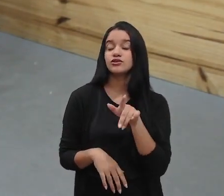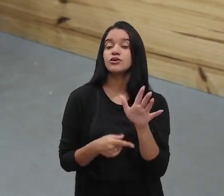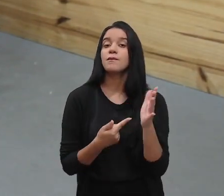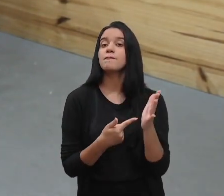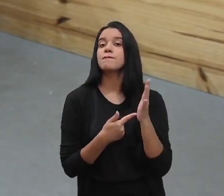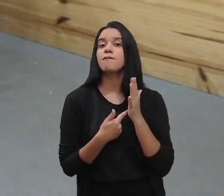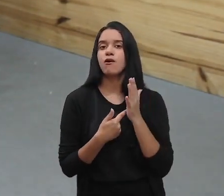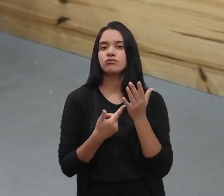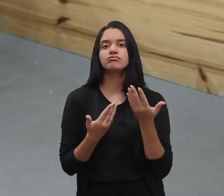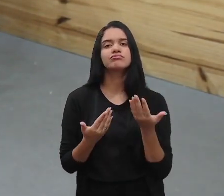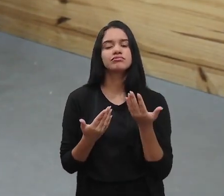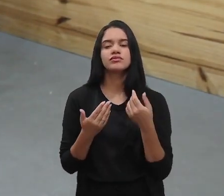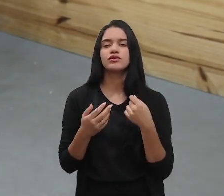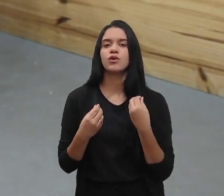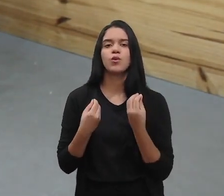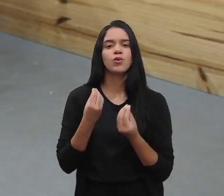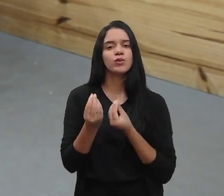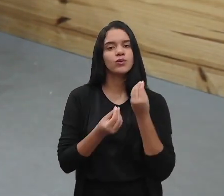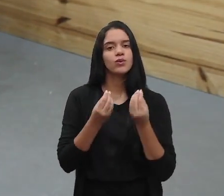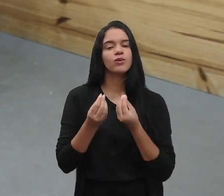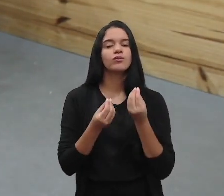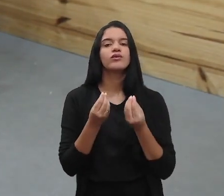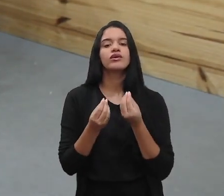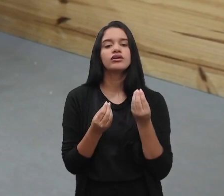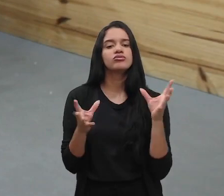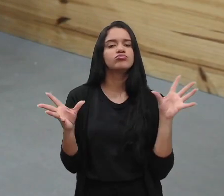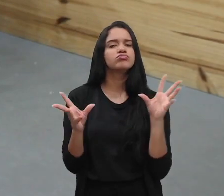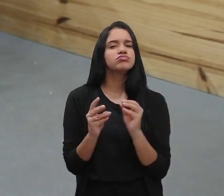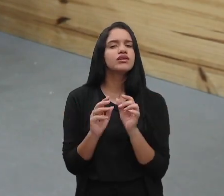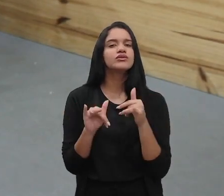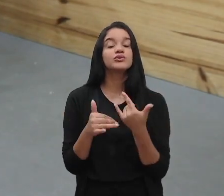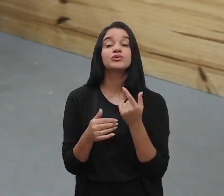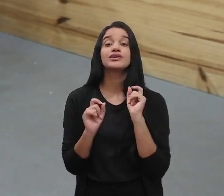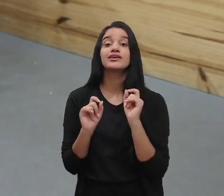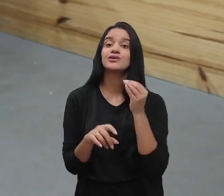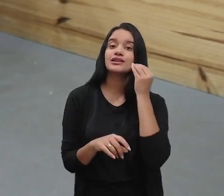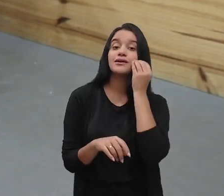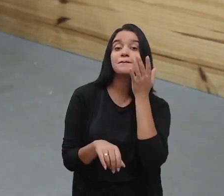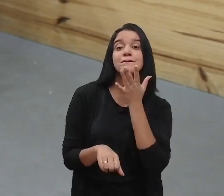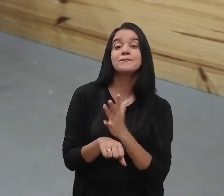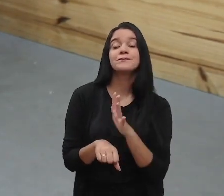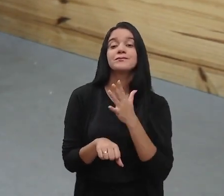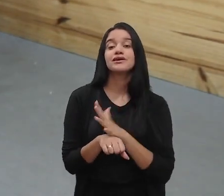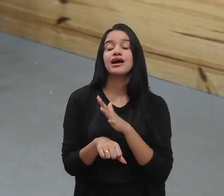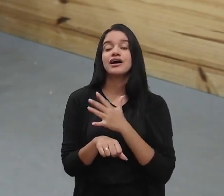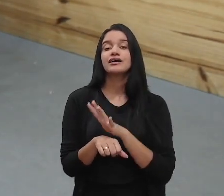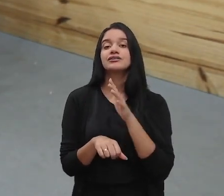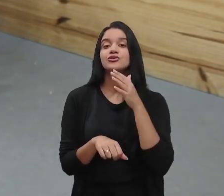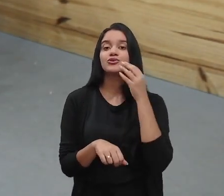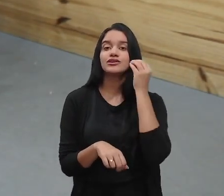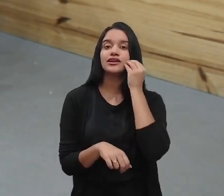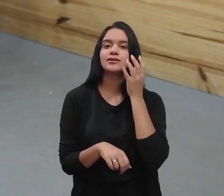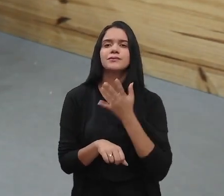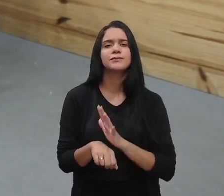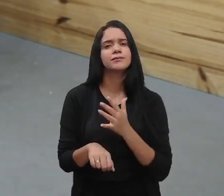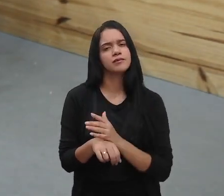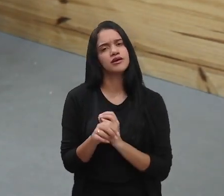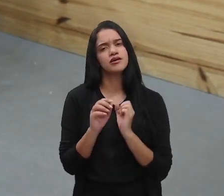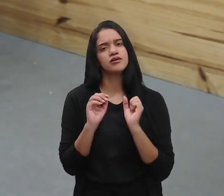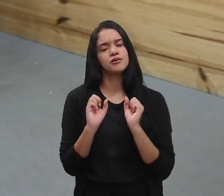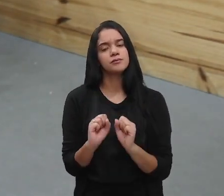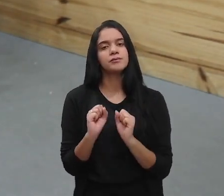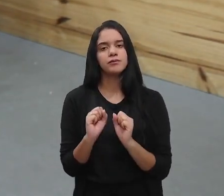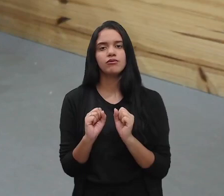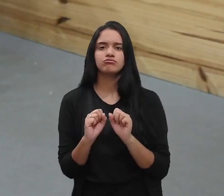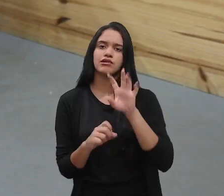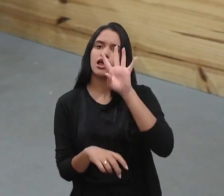gente, que podem minimizar, uma delas é o teste prático. E o teste prático pode ser um teste ou